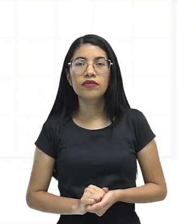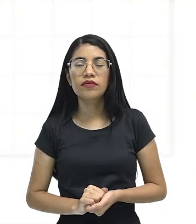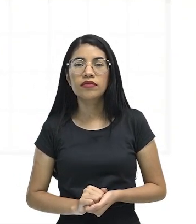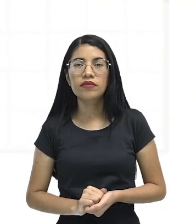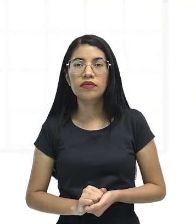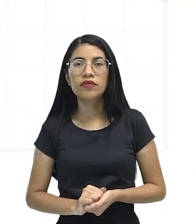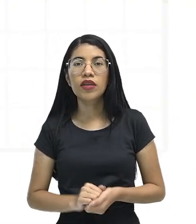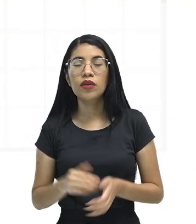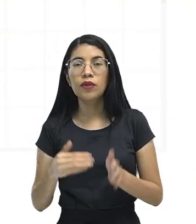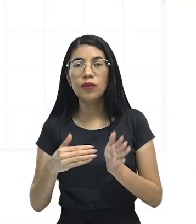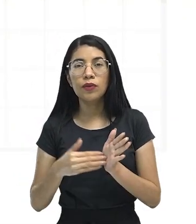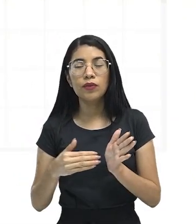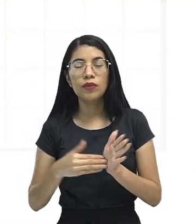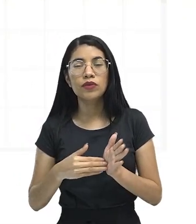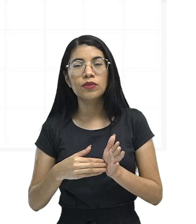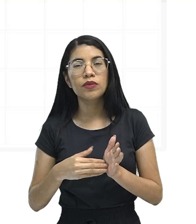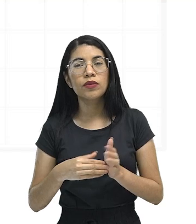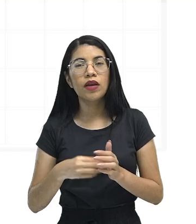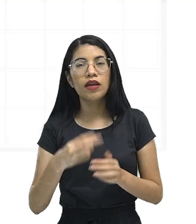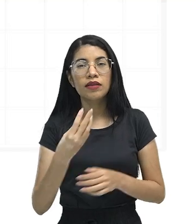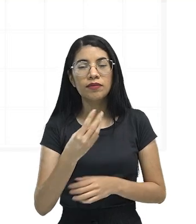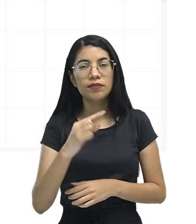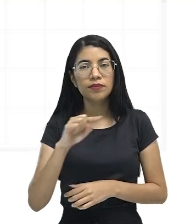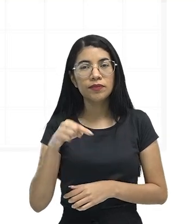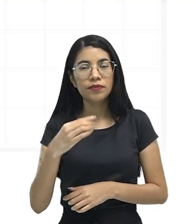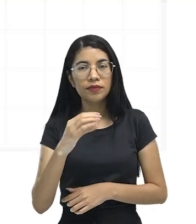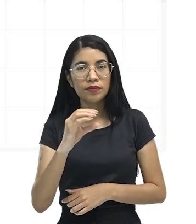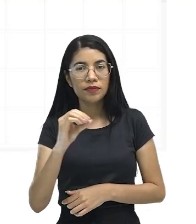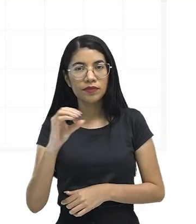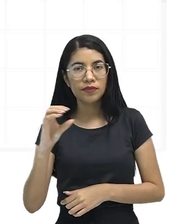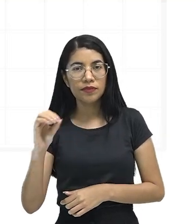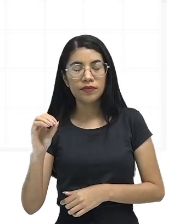E por último, o 3.000, tá?